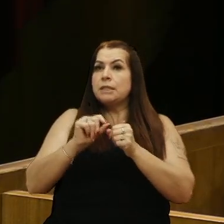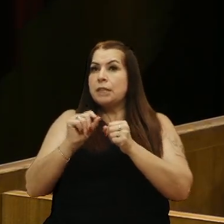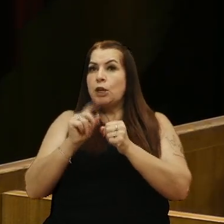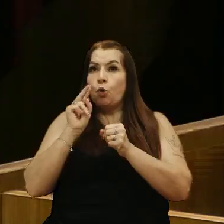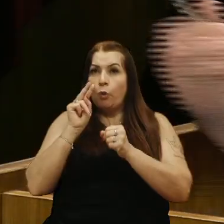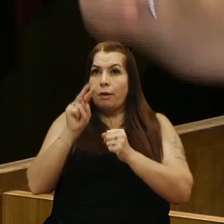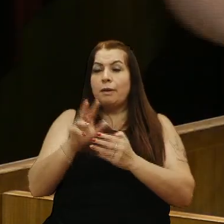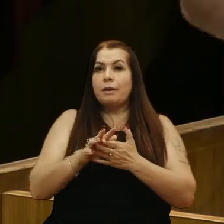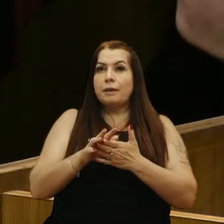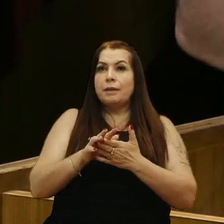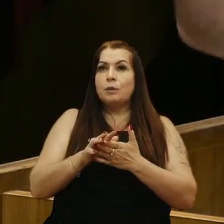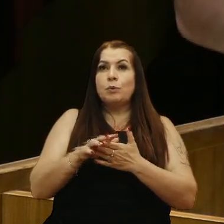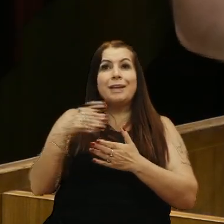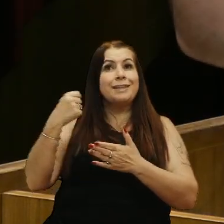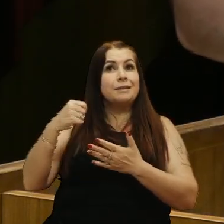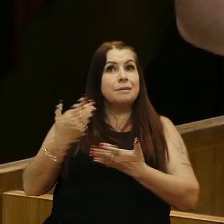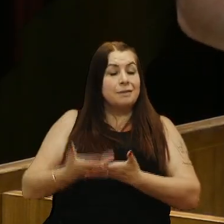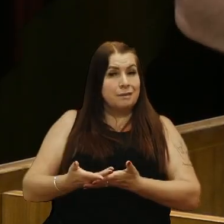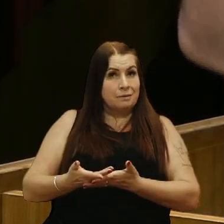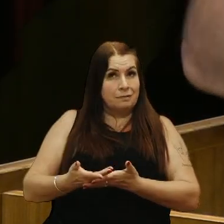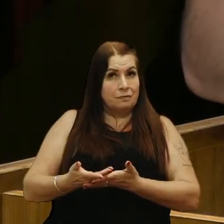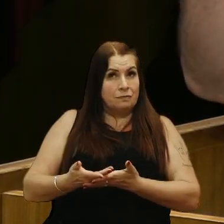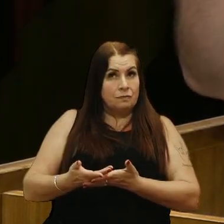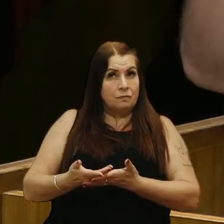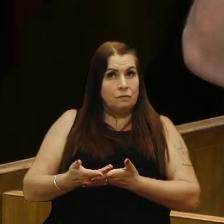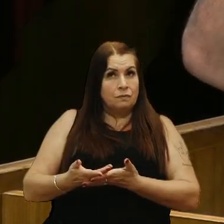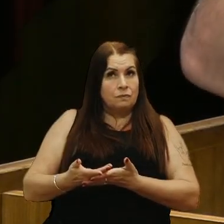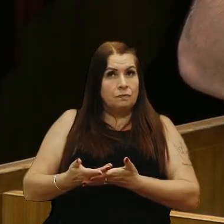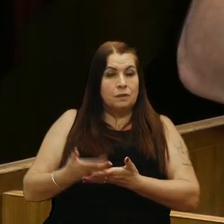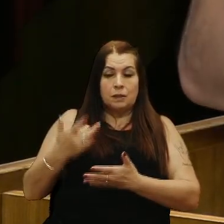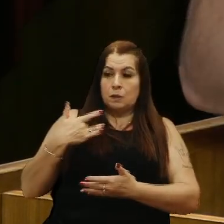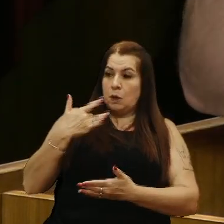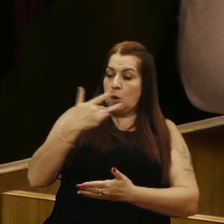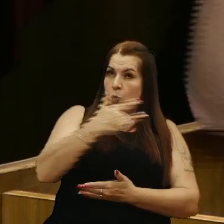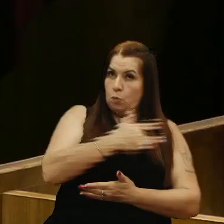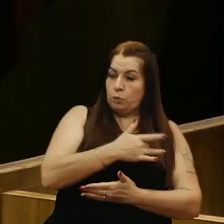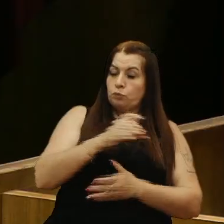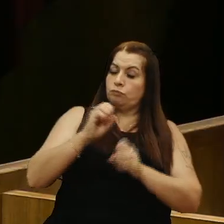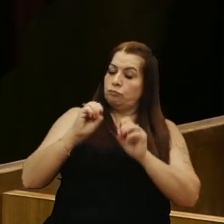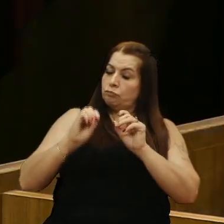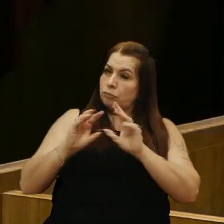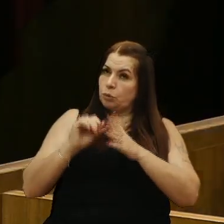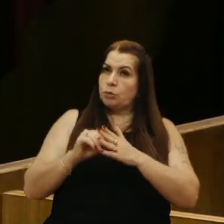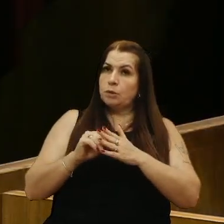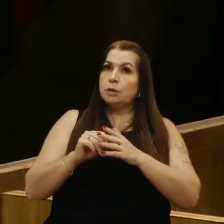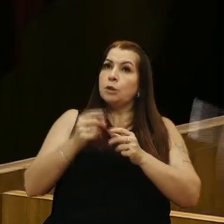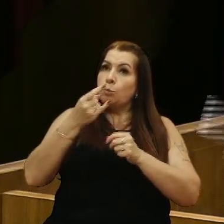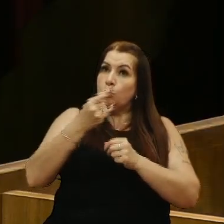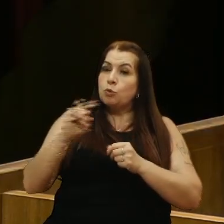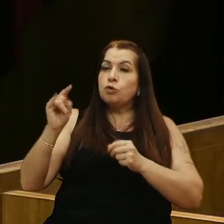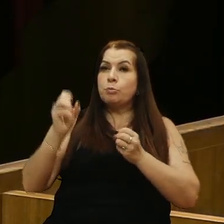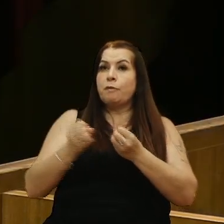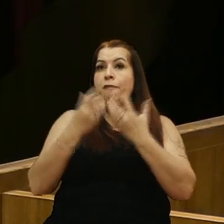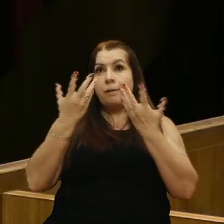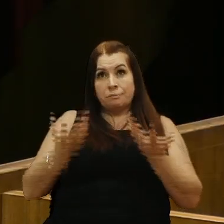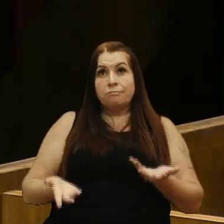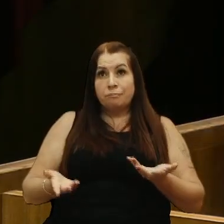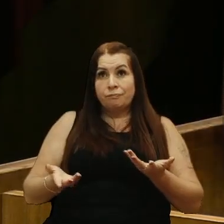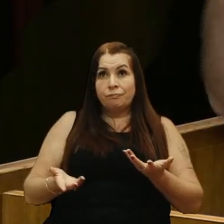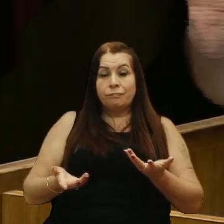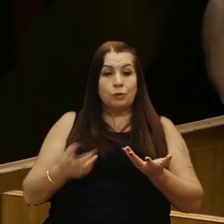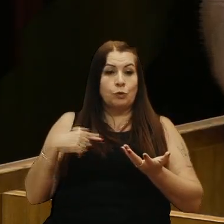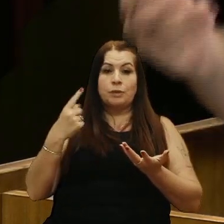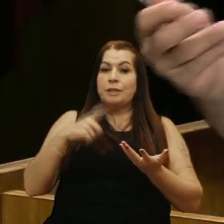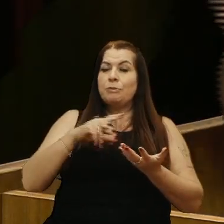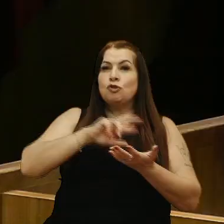que olhar o que é necessário. Saúde, educação e, por último, uma festa. Nós